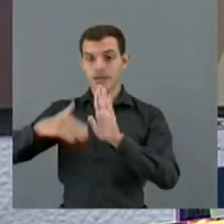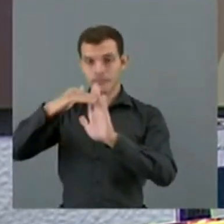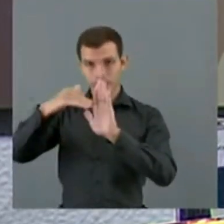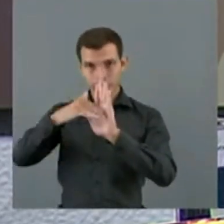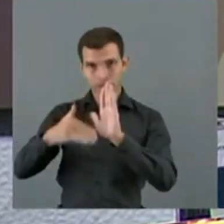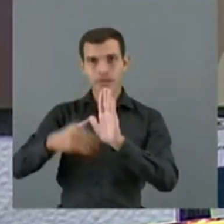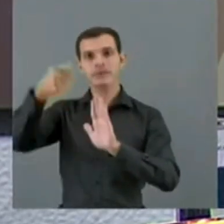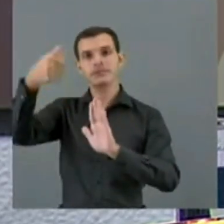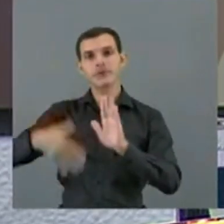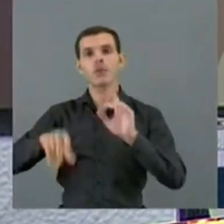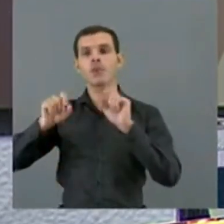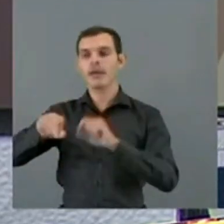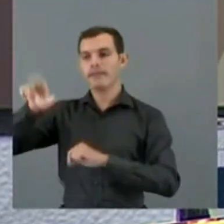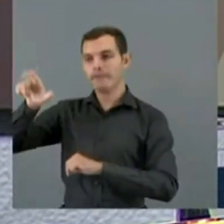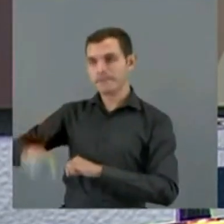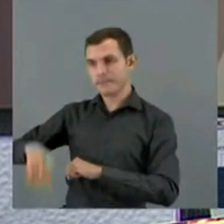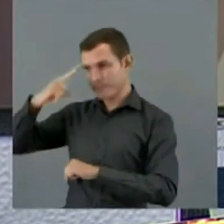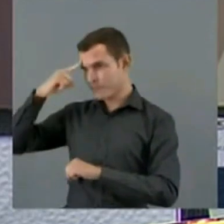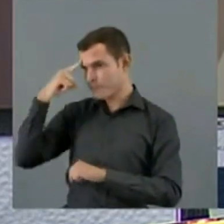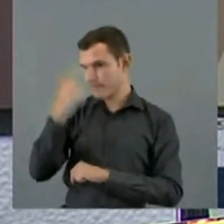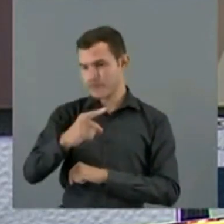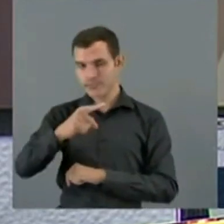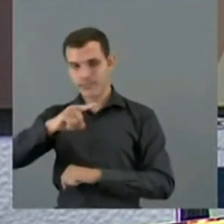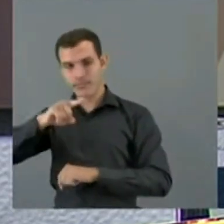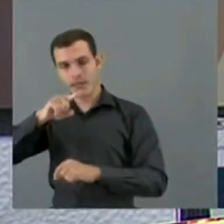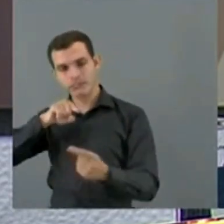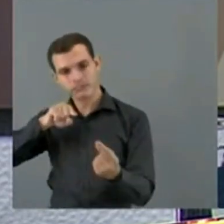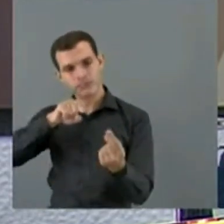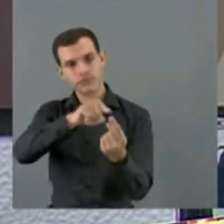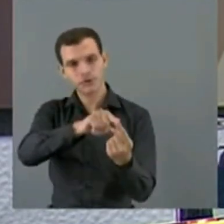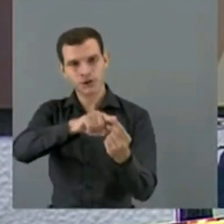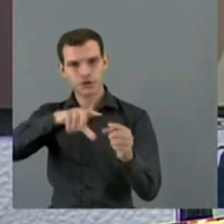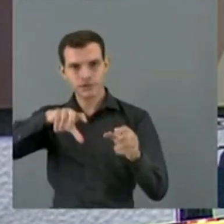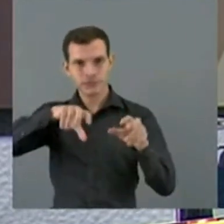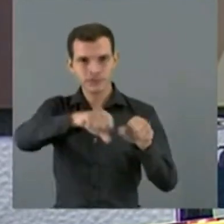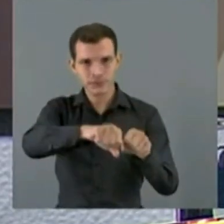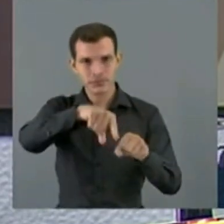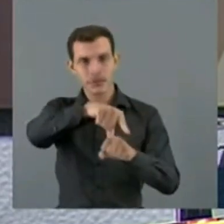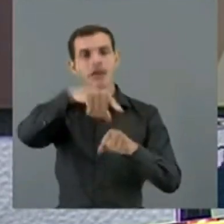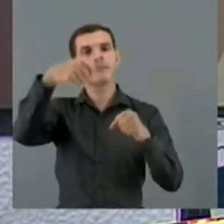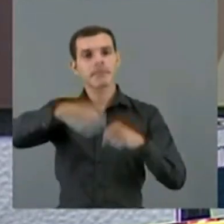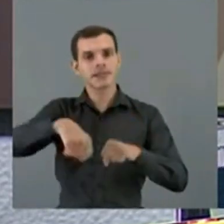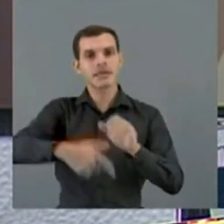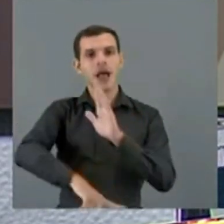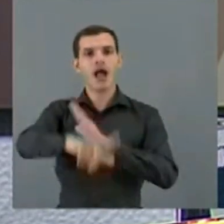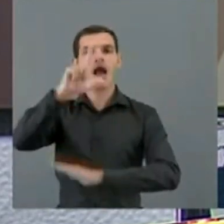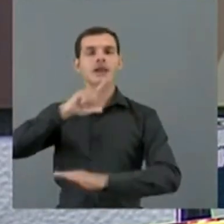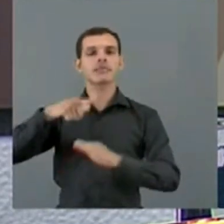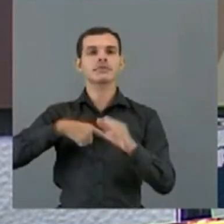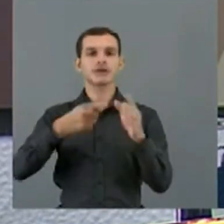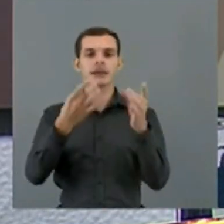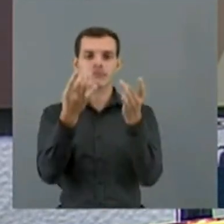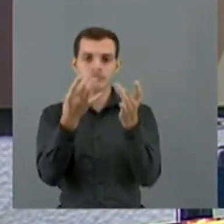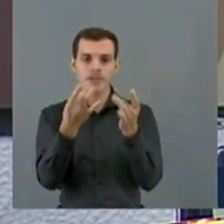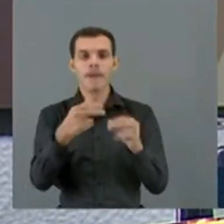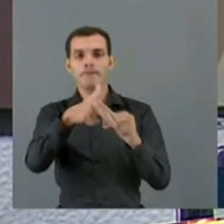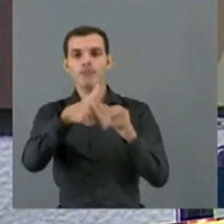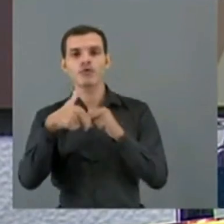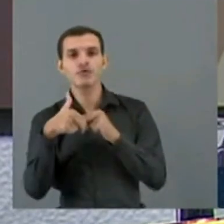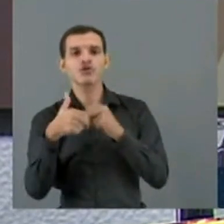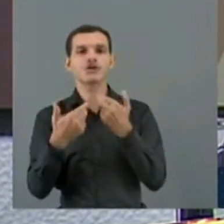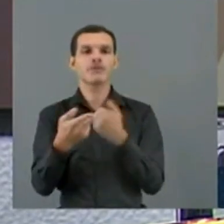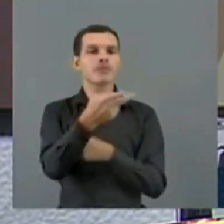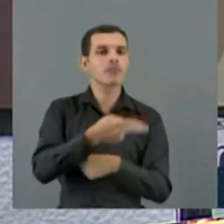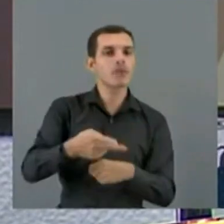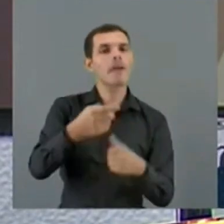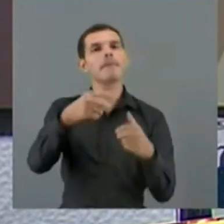de prisão, ele deve individualizar o alvo, ele deve determinar qual o objeto desse alvo e, por conseguinte, caso ele faça